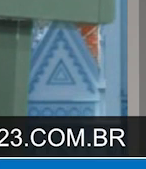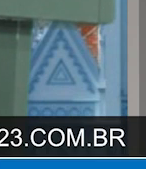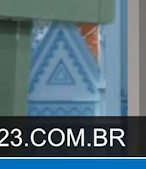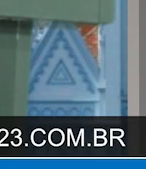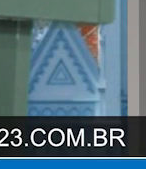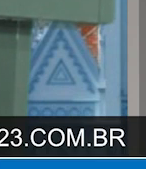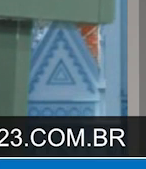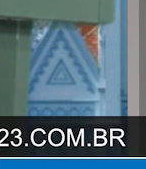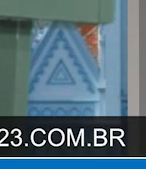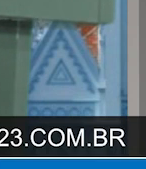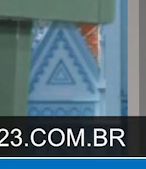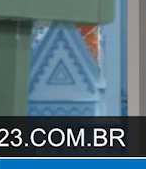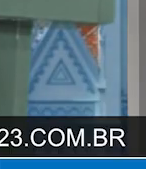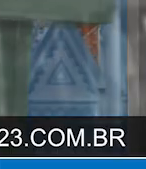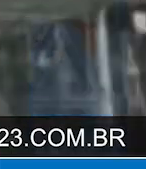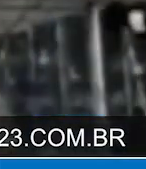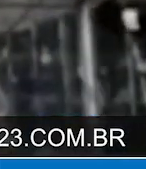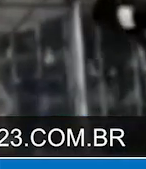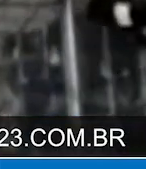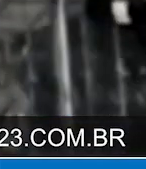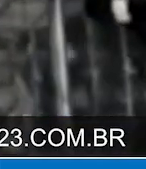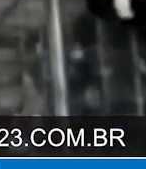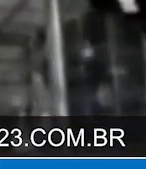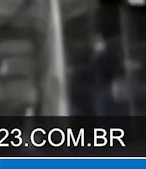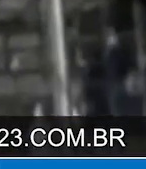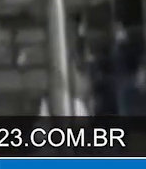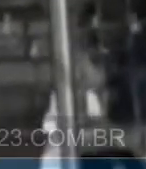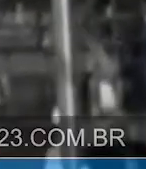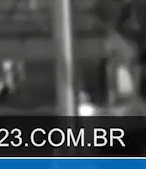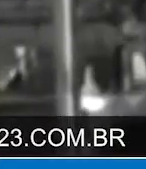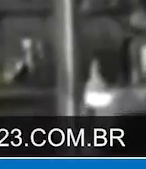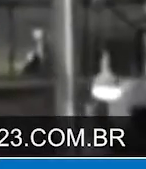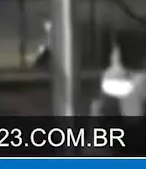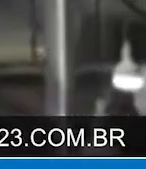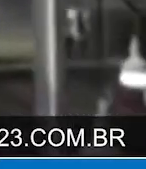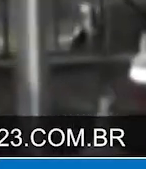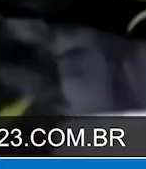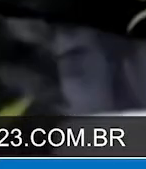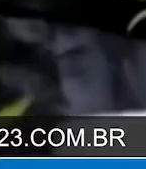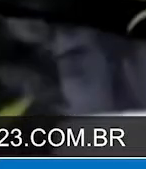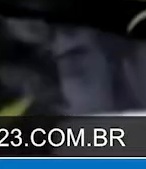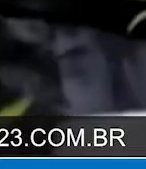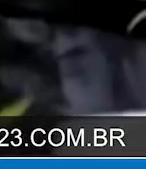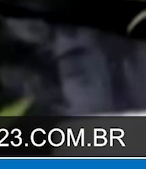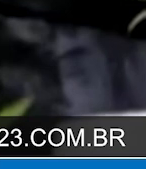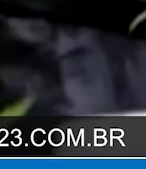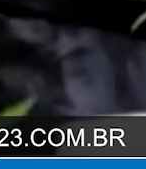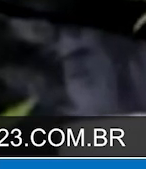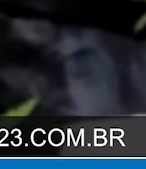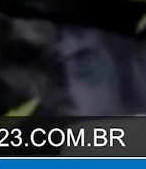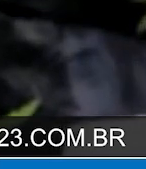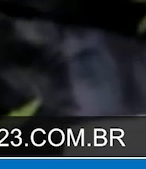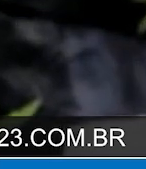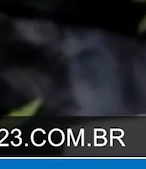de medicamentos à base de canabidiol. Existem ainda alguns detalhes que precisam ser